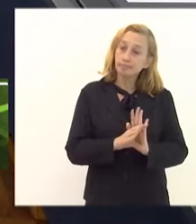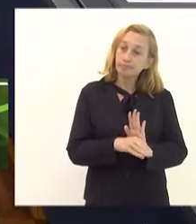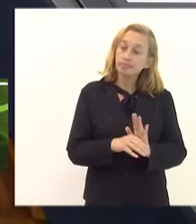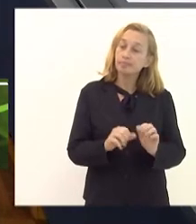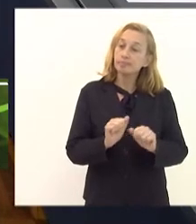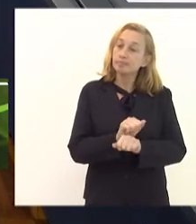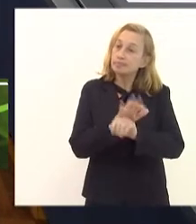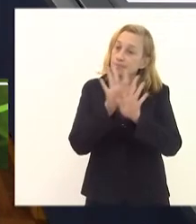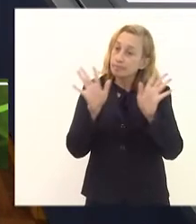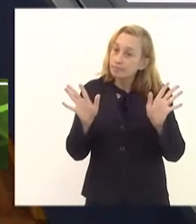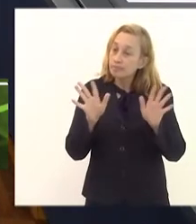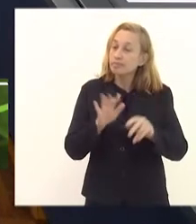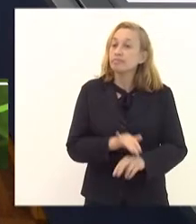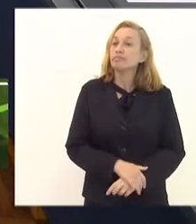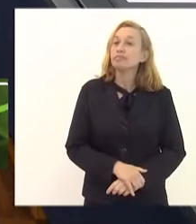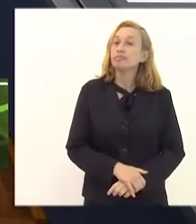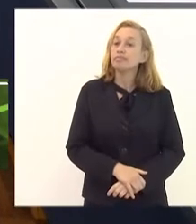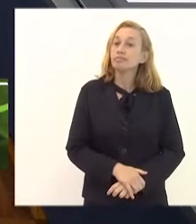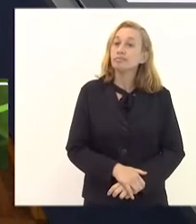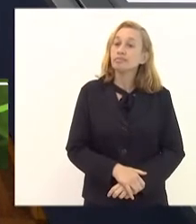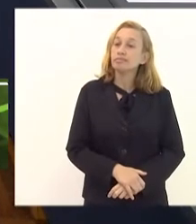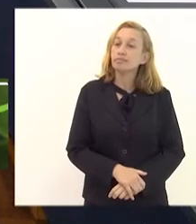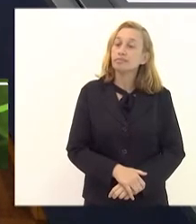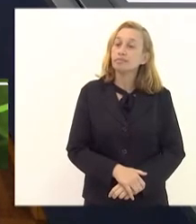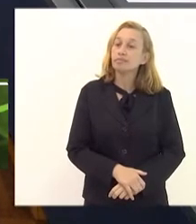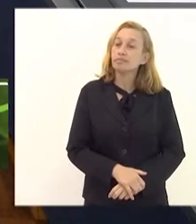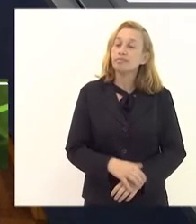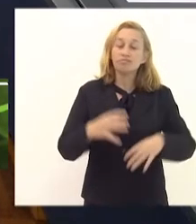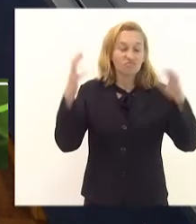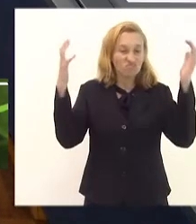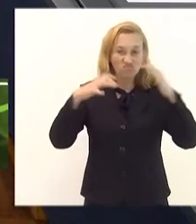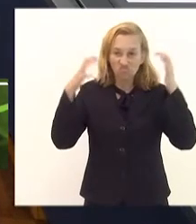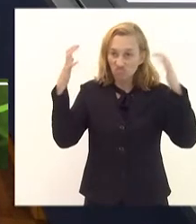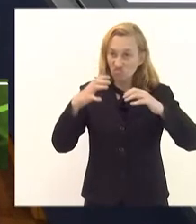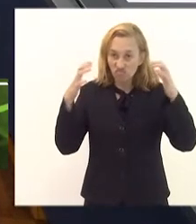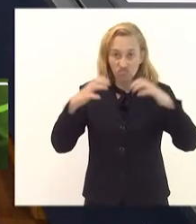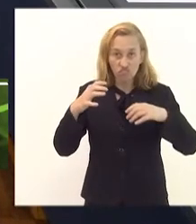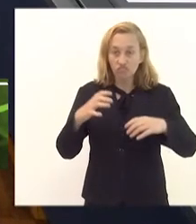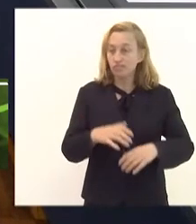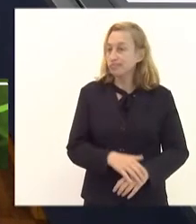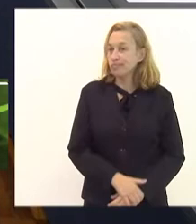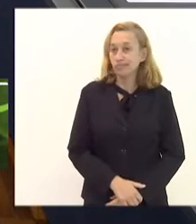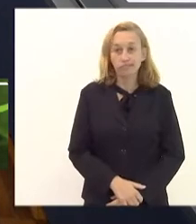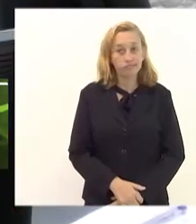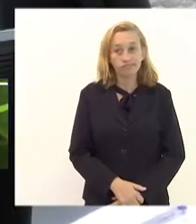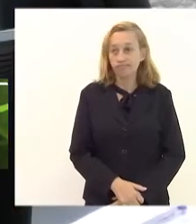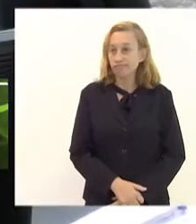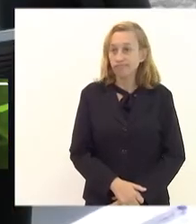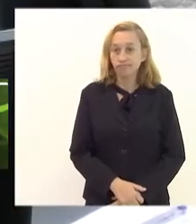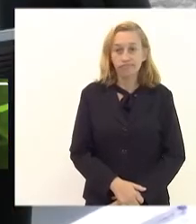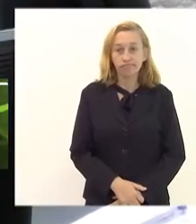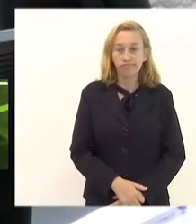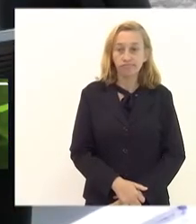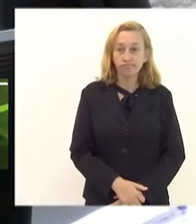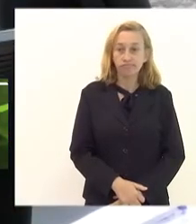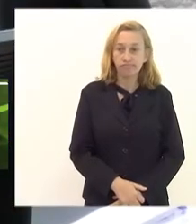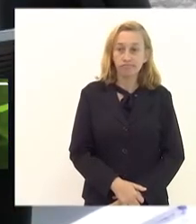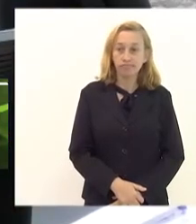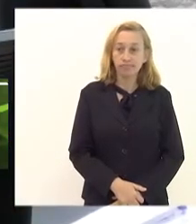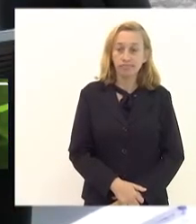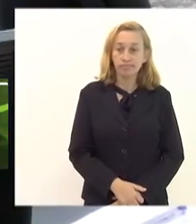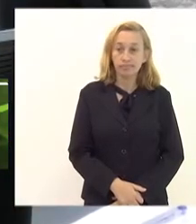muito claro. Não está chovendo mais. Não está chovendo mais. A questão não é a chuva, eu ia